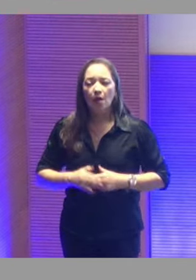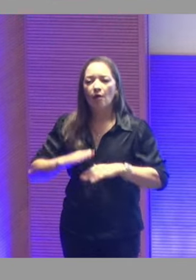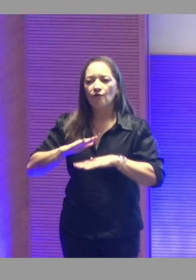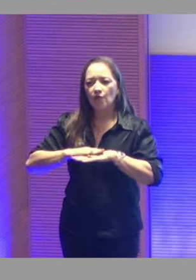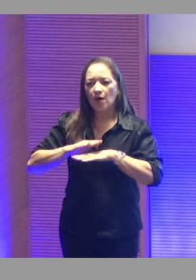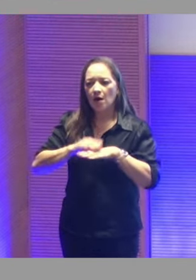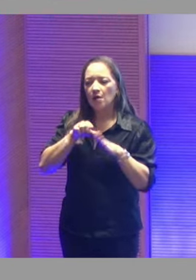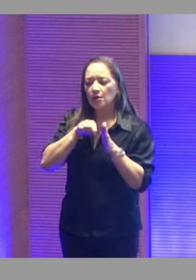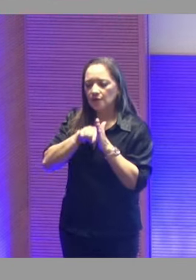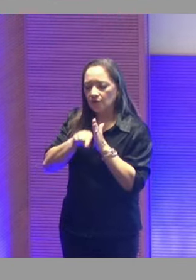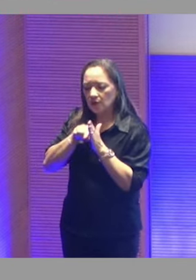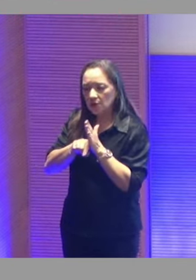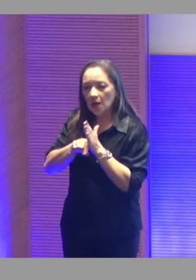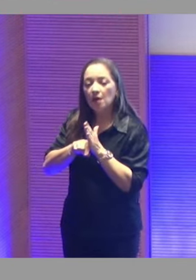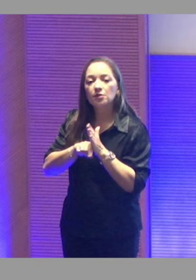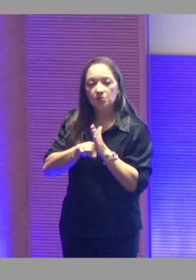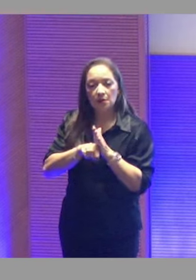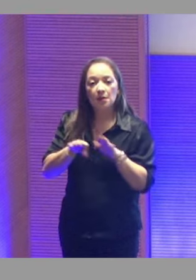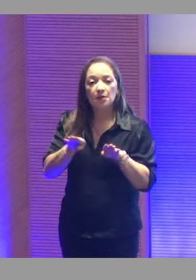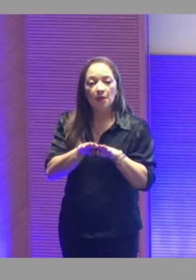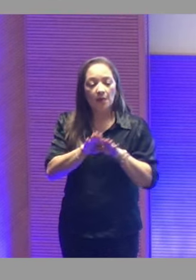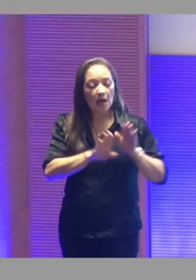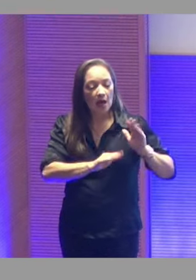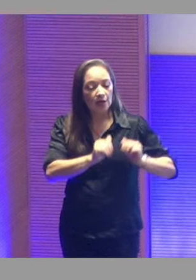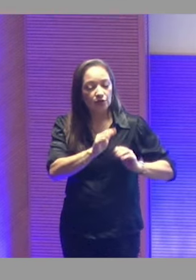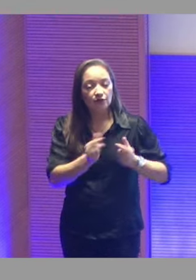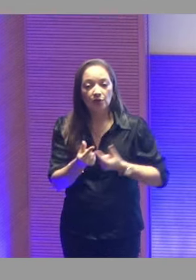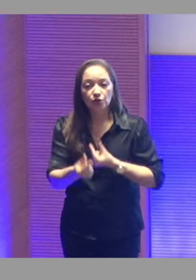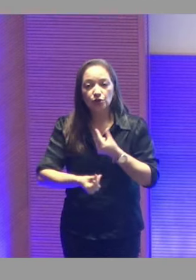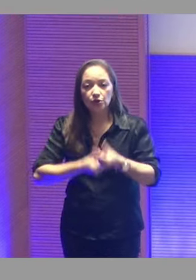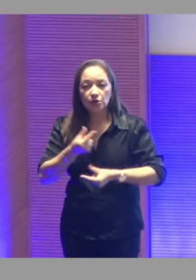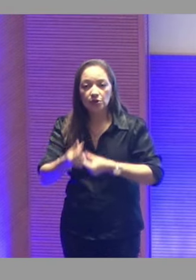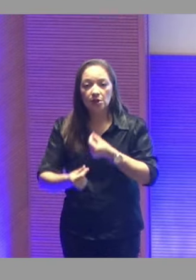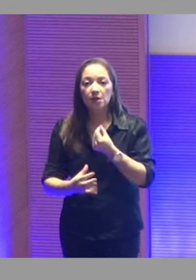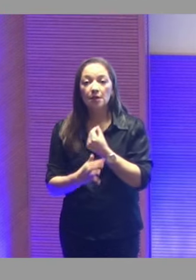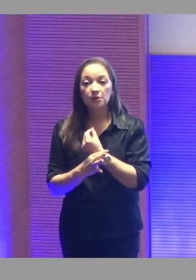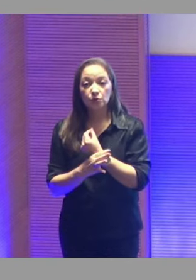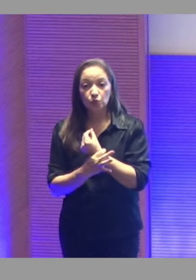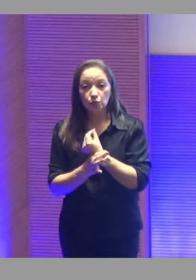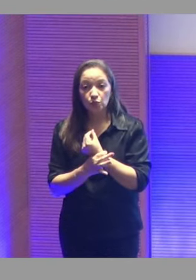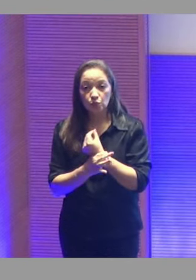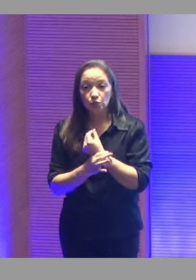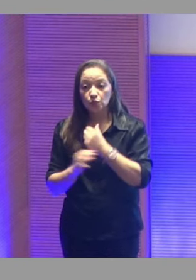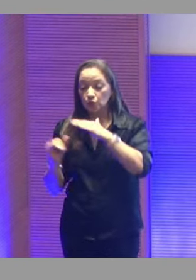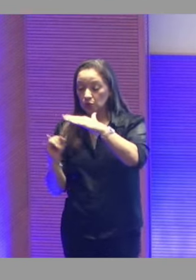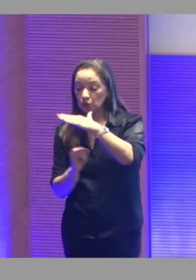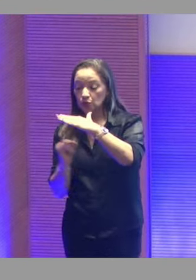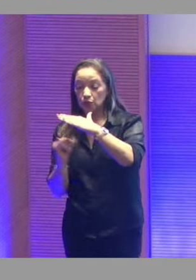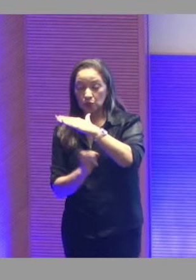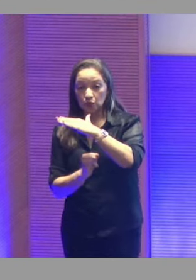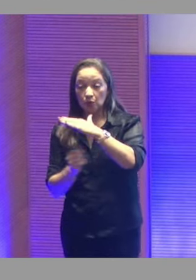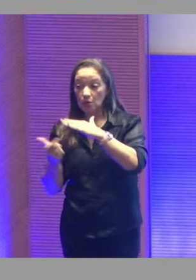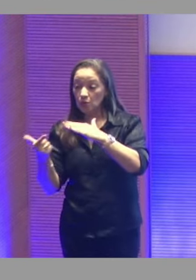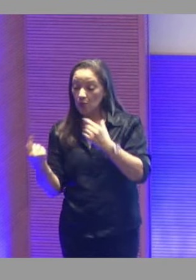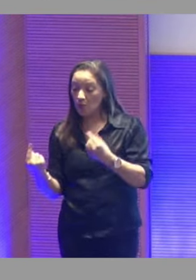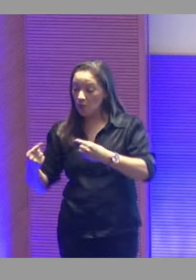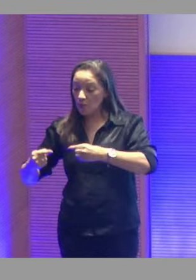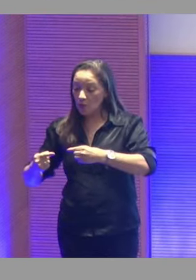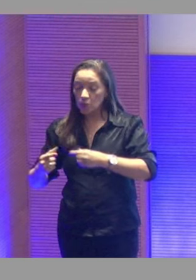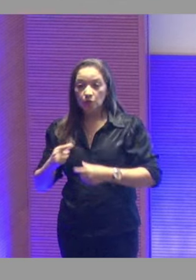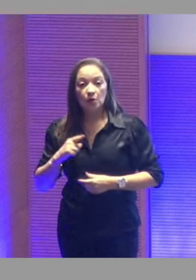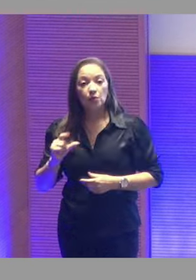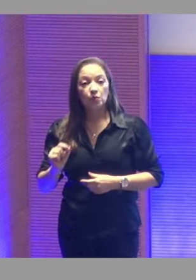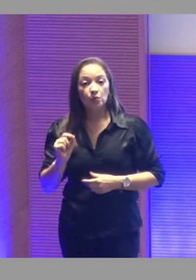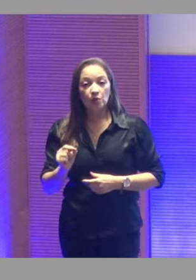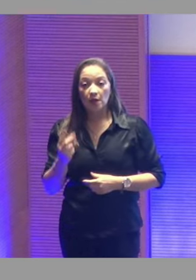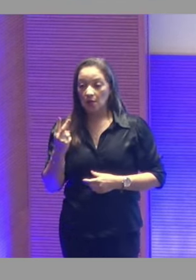inventário setor de atividades financeiras e seguros indústrias eh no outro no oposto ali em baixo a gente